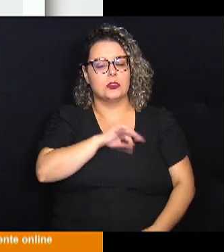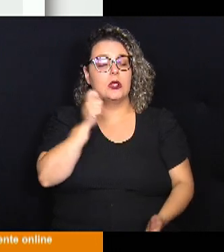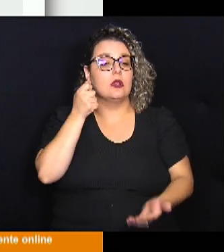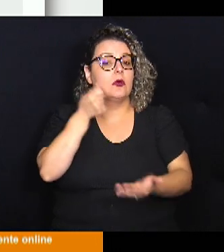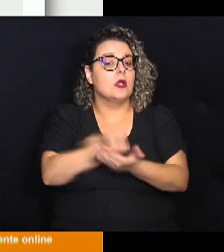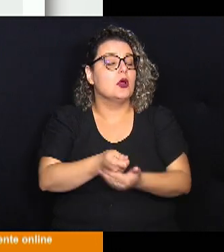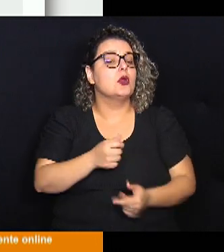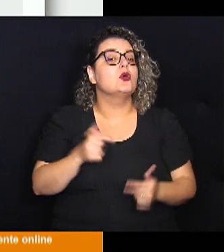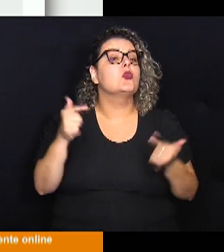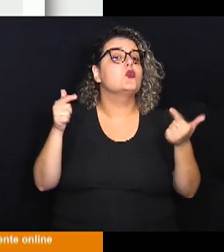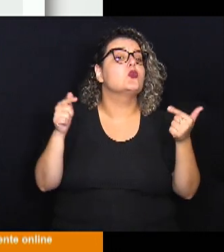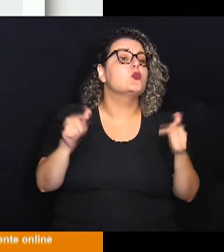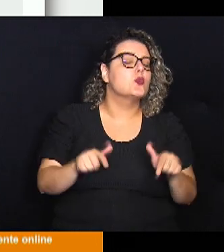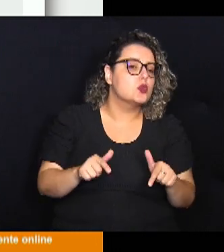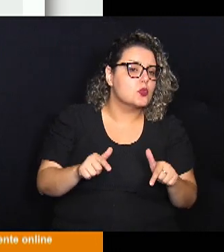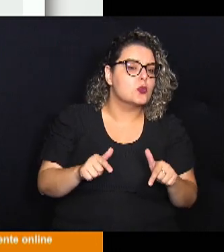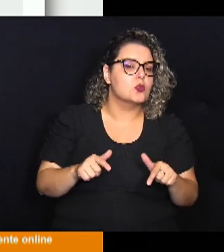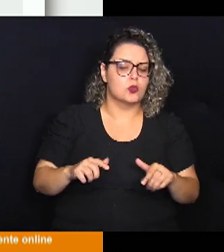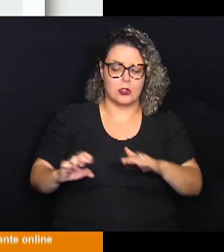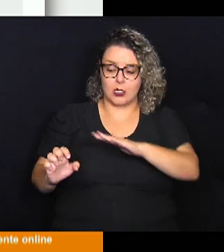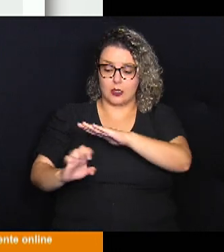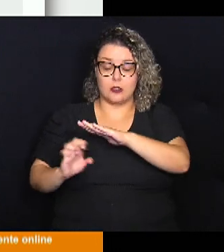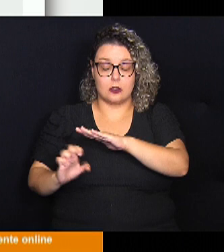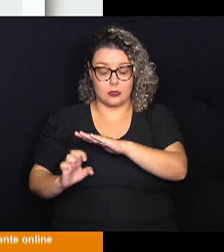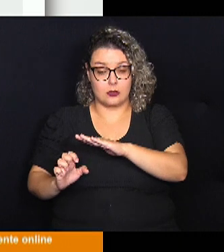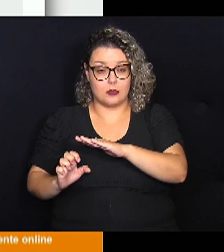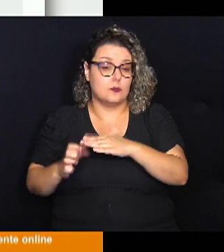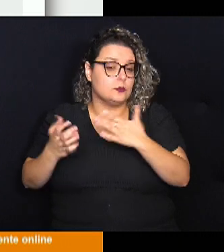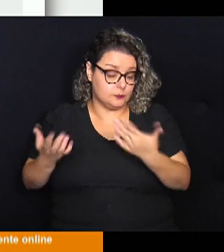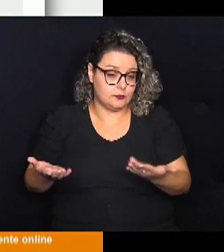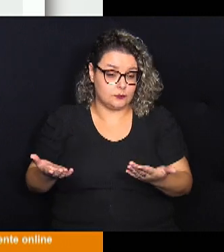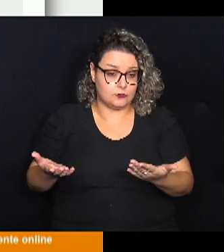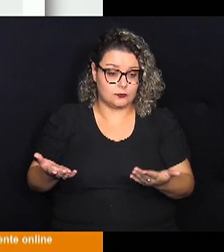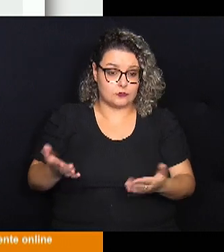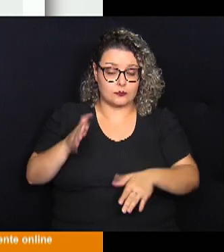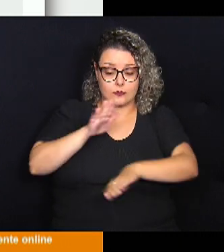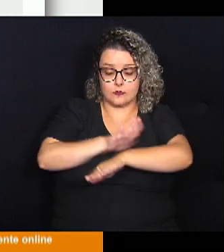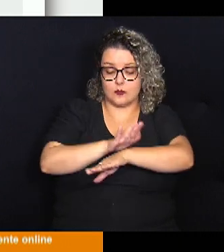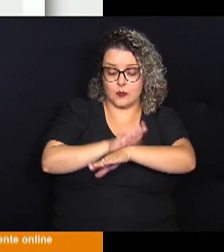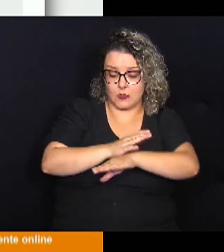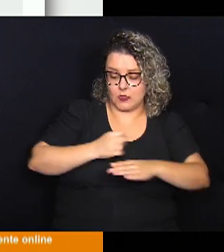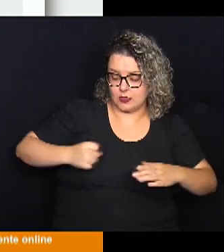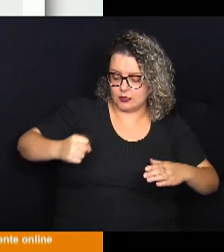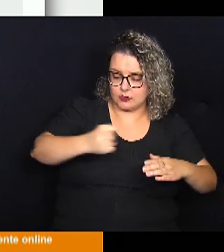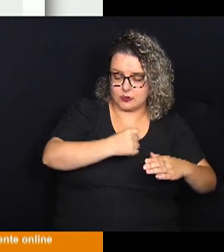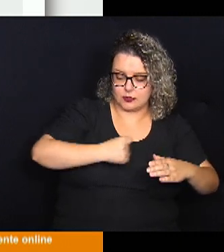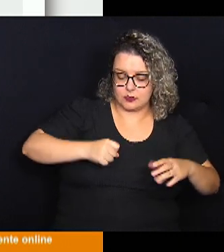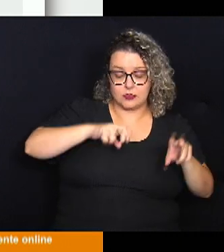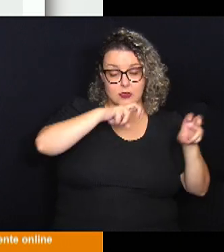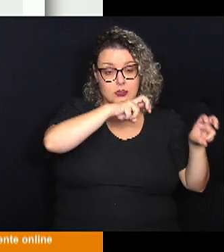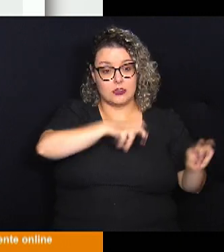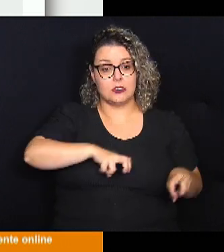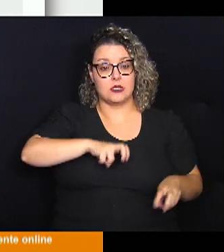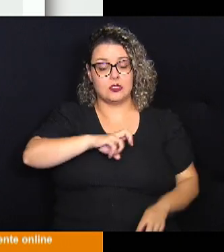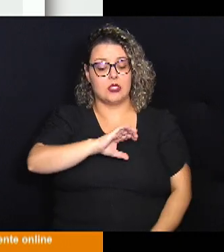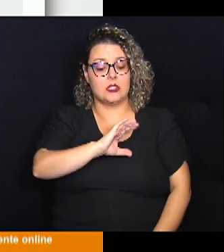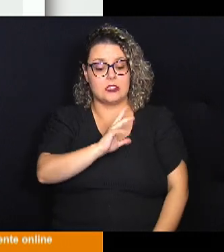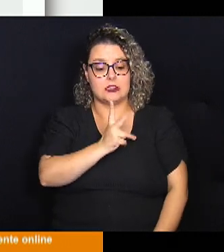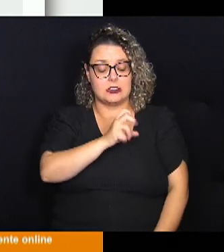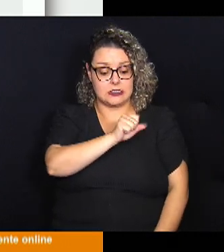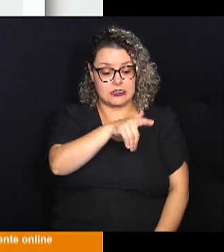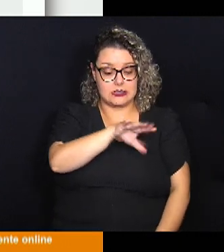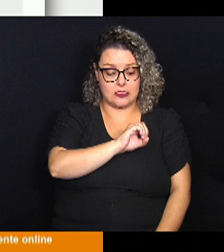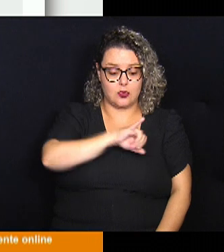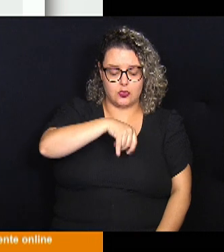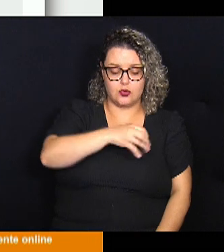e onde é essa empresa. No caso aí do ajudante de cozinha, é na Chácara São José. Nós temos vagas